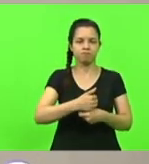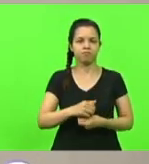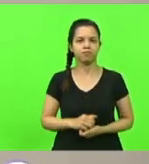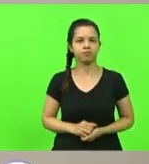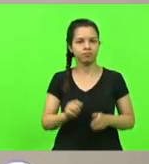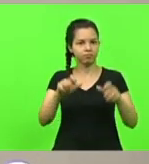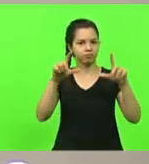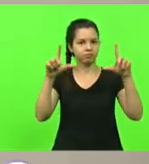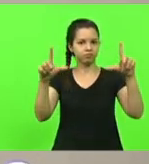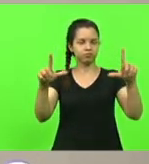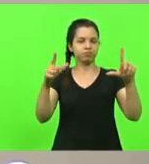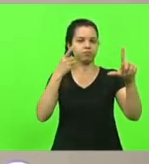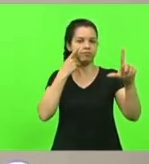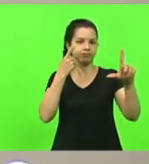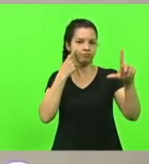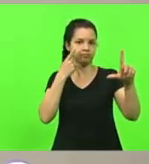favor.